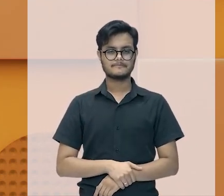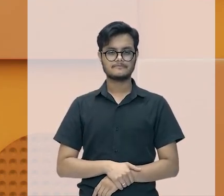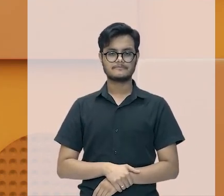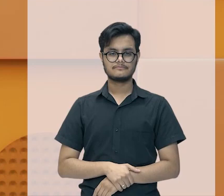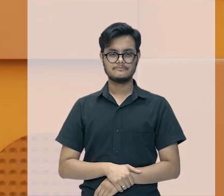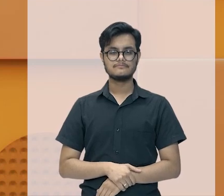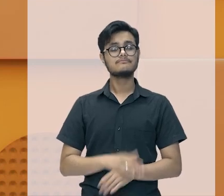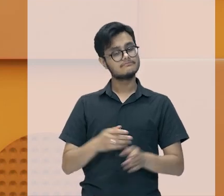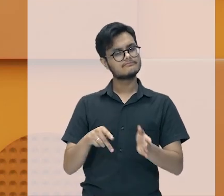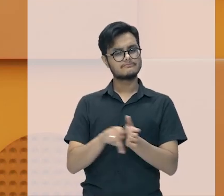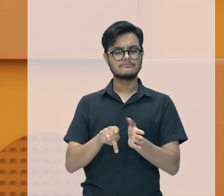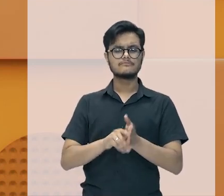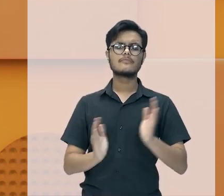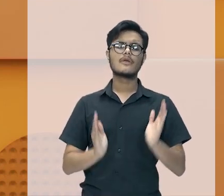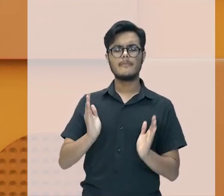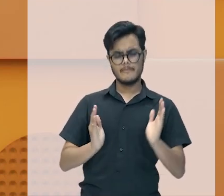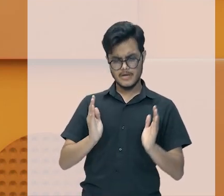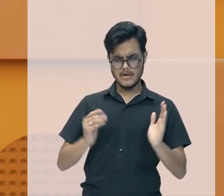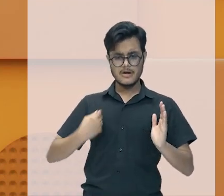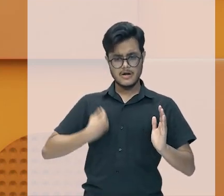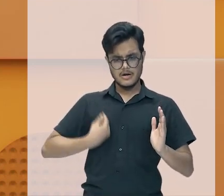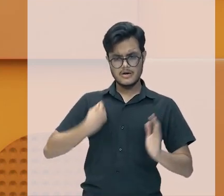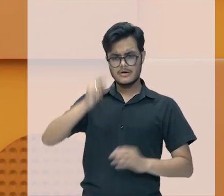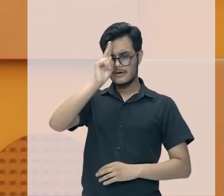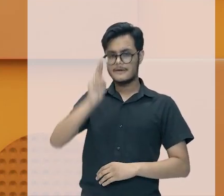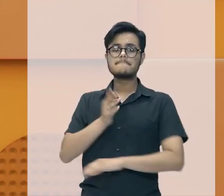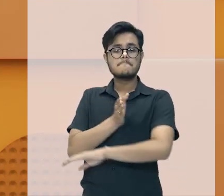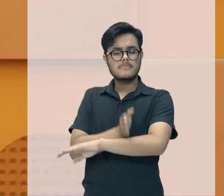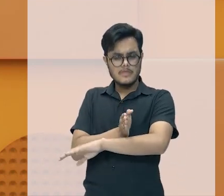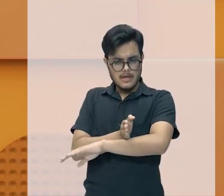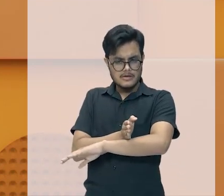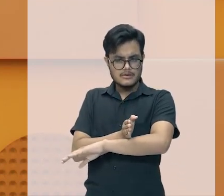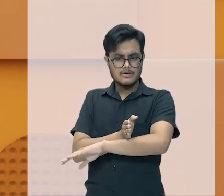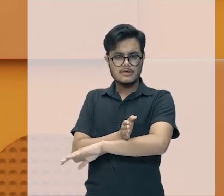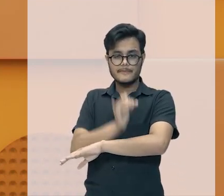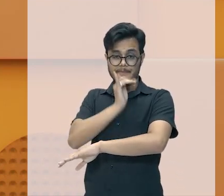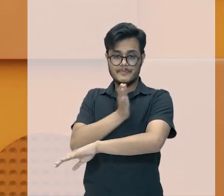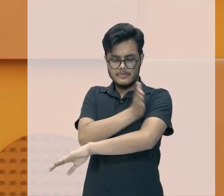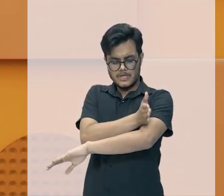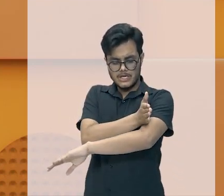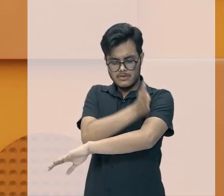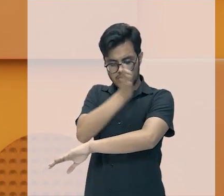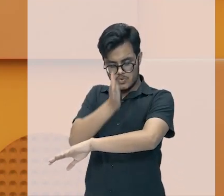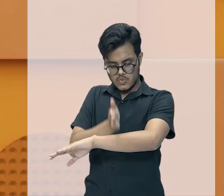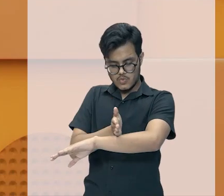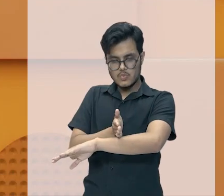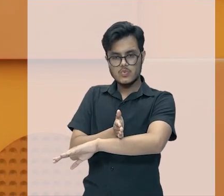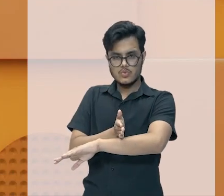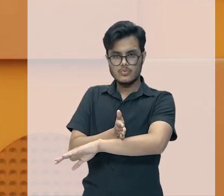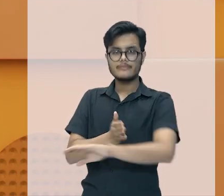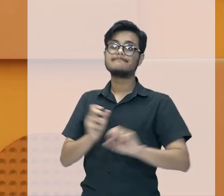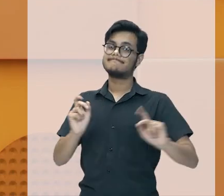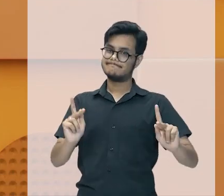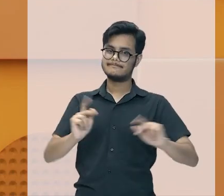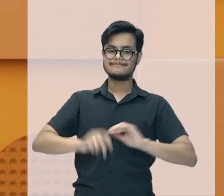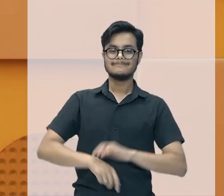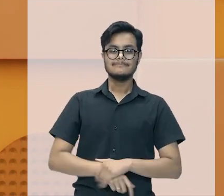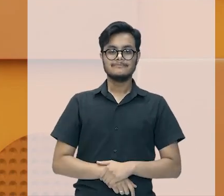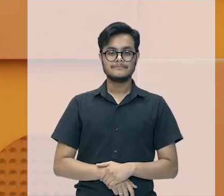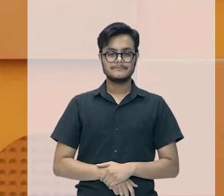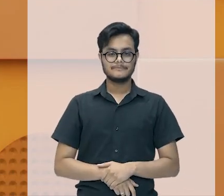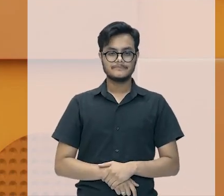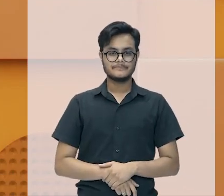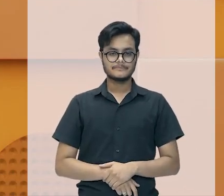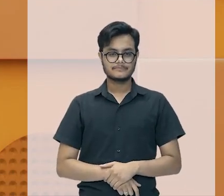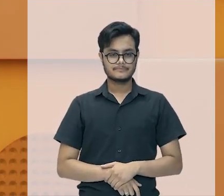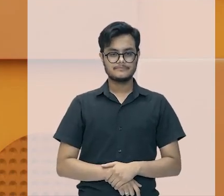típico, então, aí, né, desse período da passagem da antiguidade para a Idade Média, para o feudalismo. Olha só,